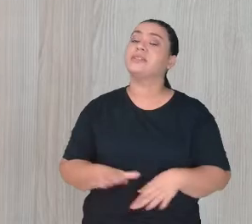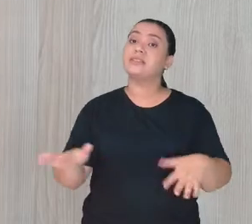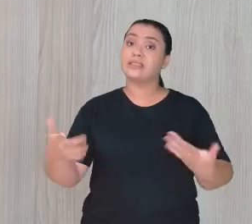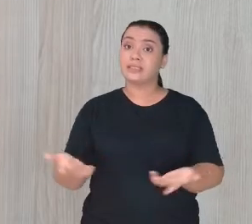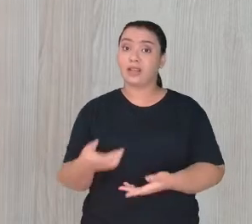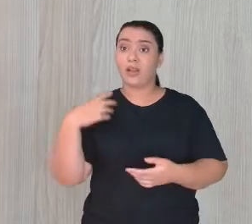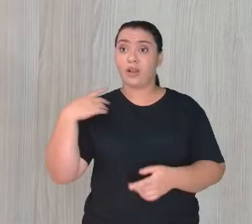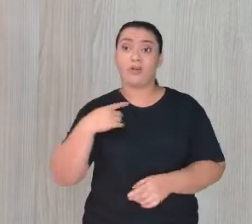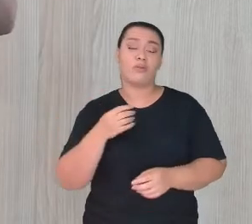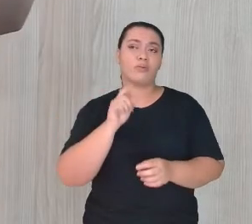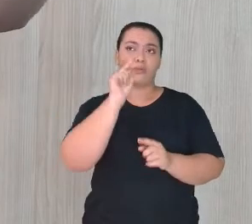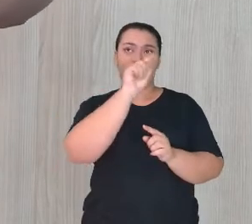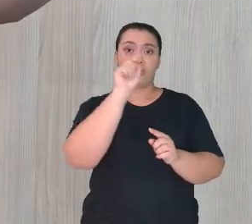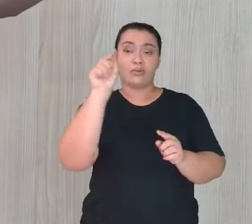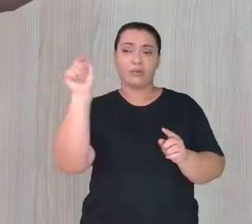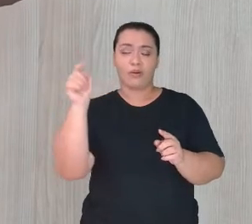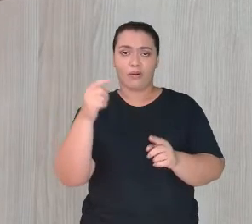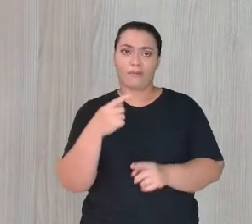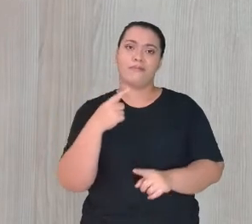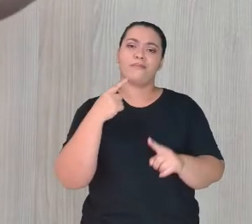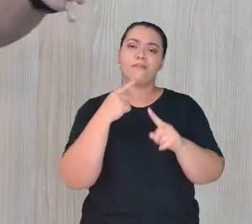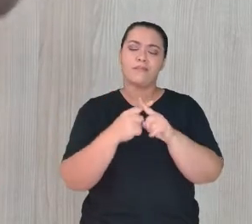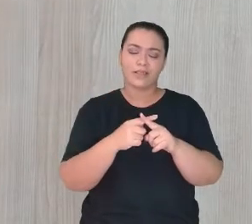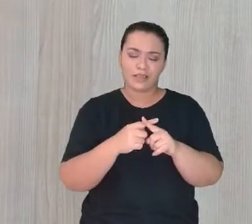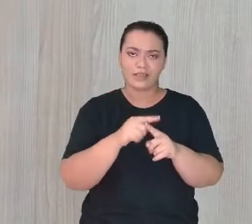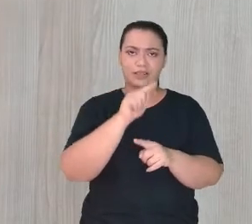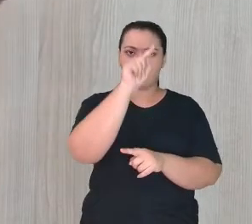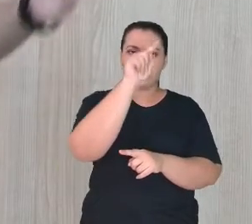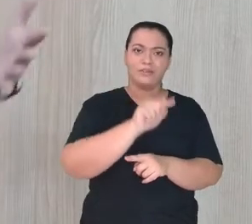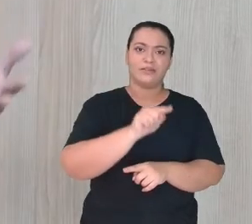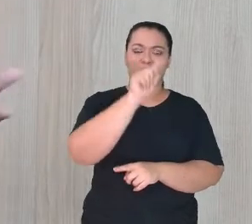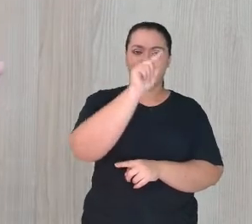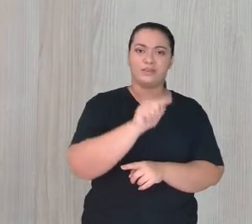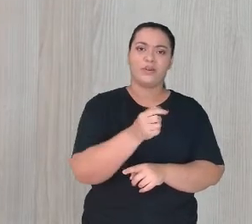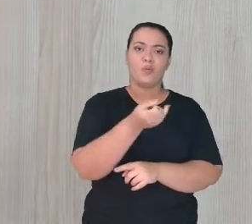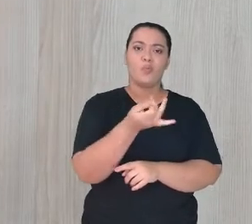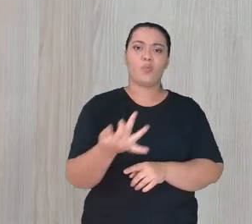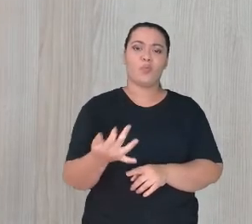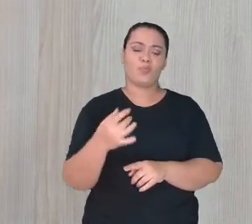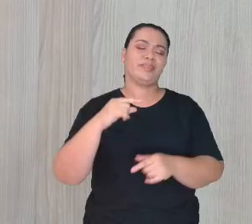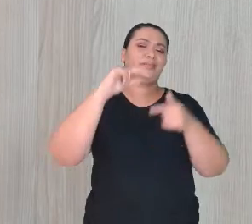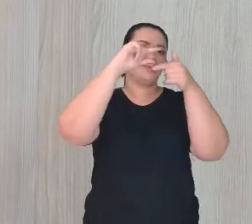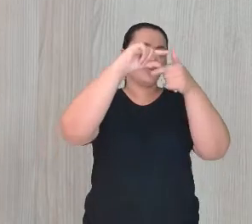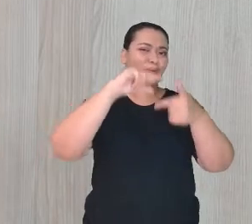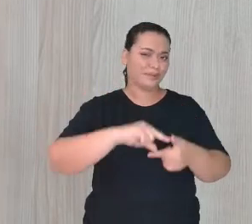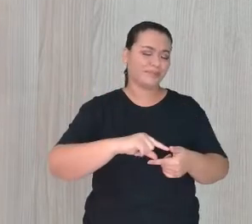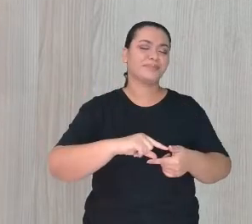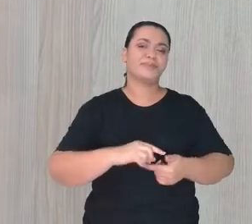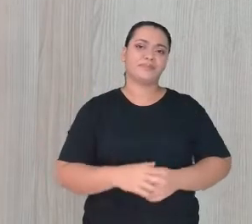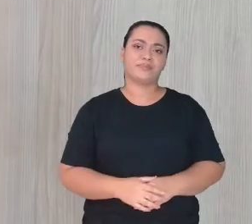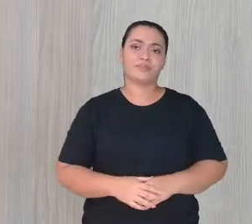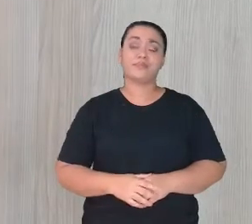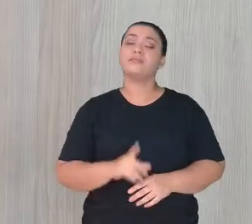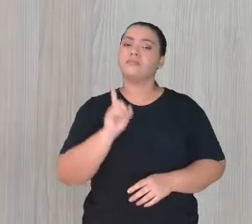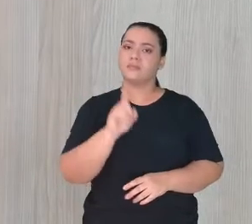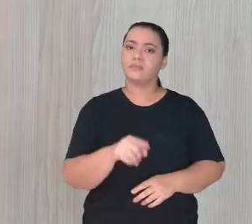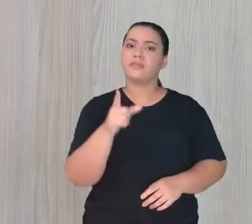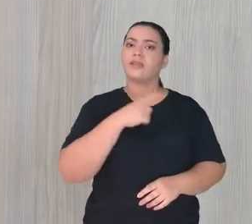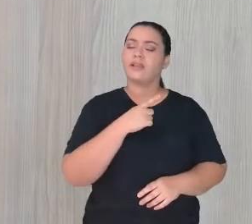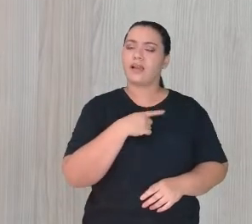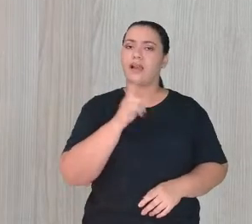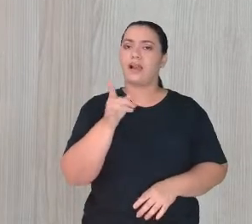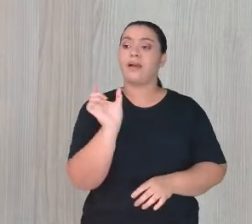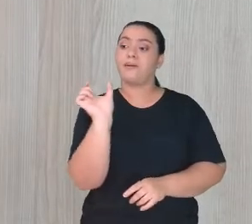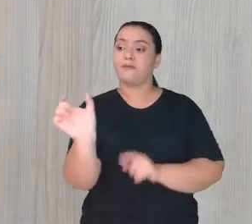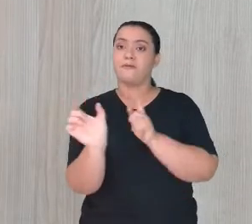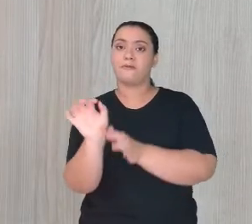multiplicou a quantidade de quadradinhos que tinha no comprimento e a quantidade de quadradinhos que tinha na altura, certo? É daí que vem a